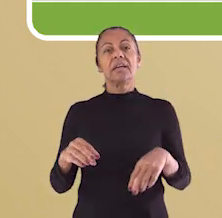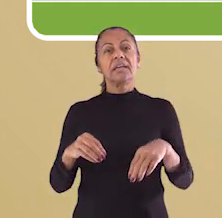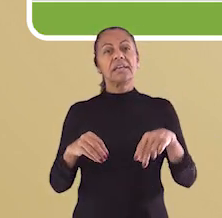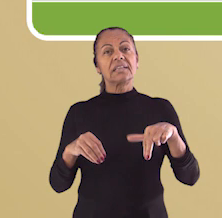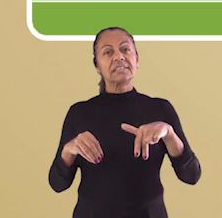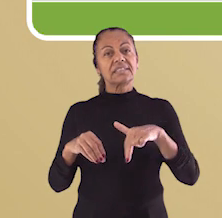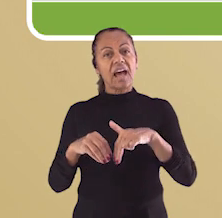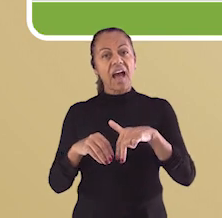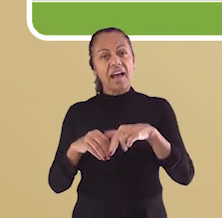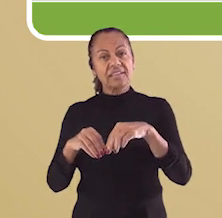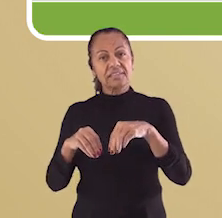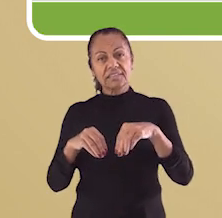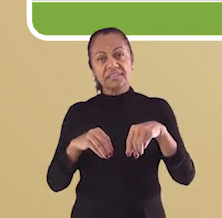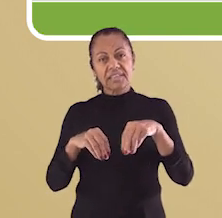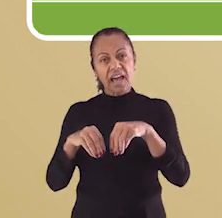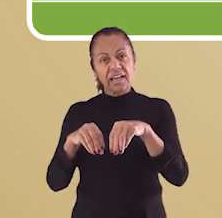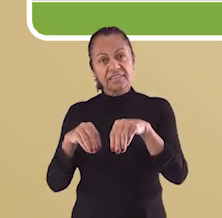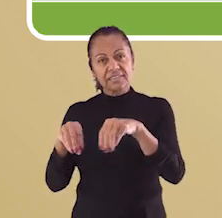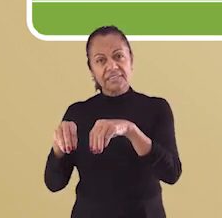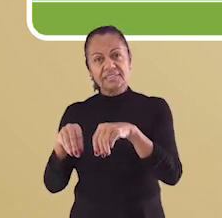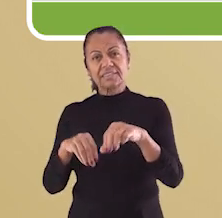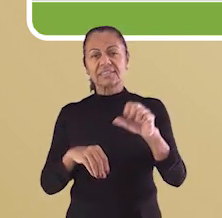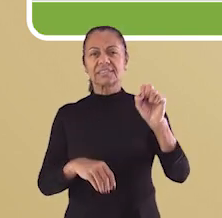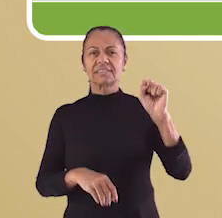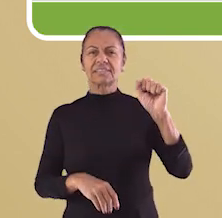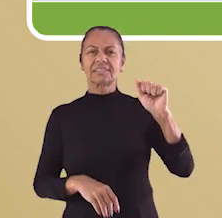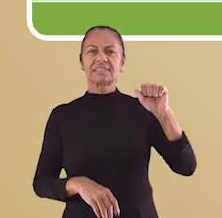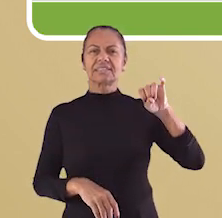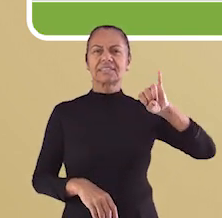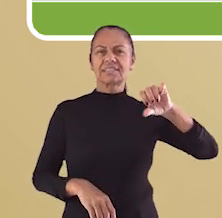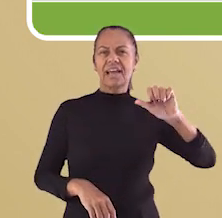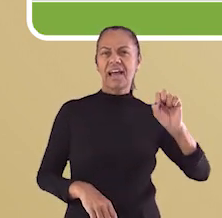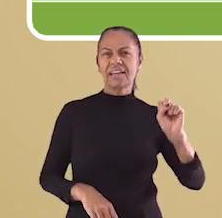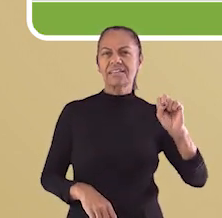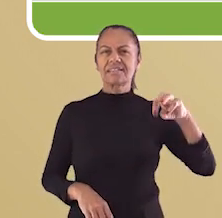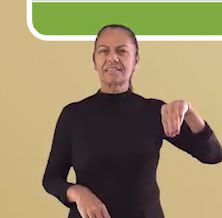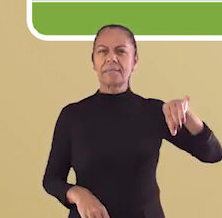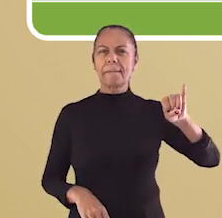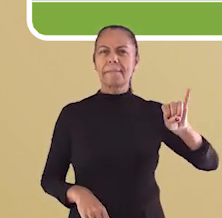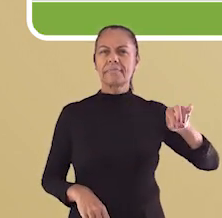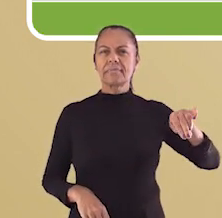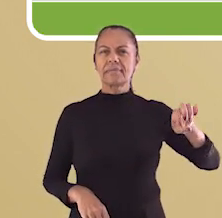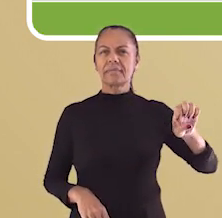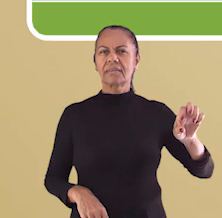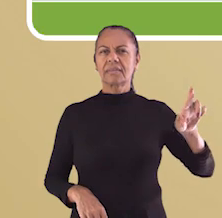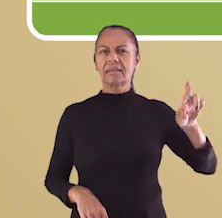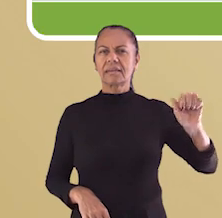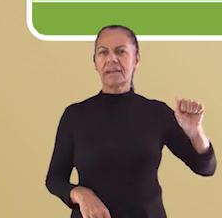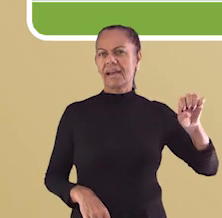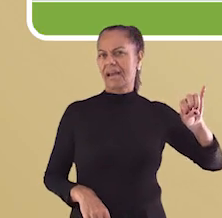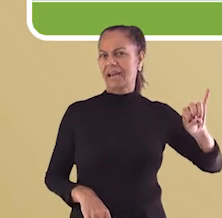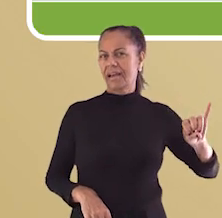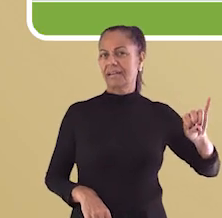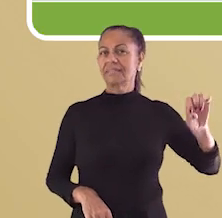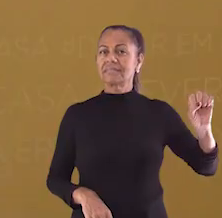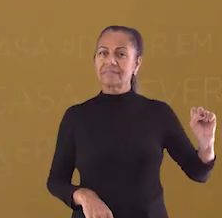sais minerais, dentre os outros nutrientes que o organismo precisa, né? Isso acaba levando à